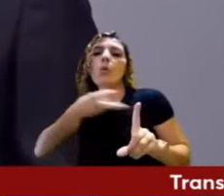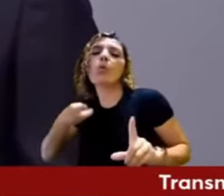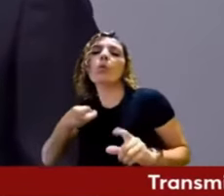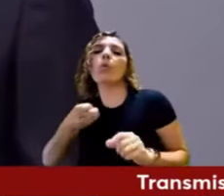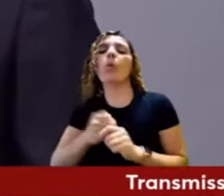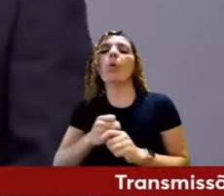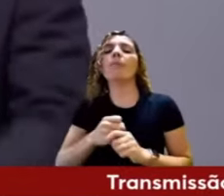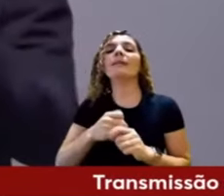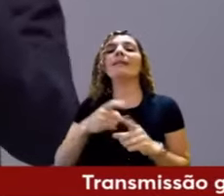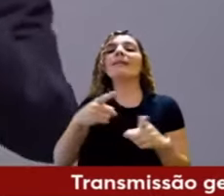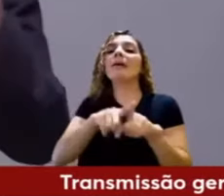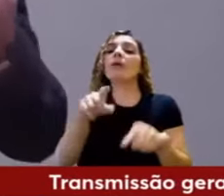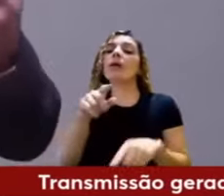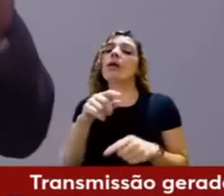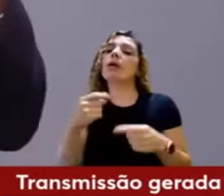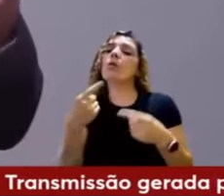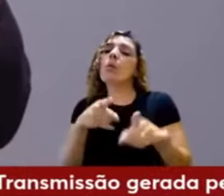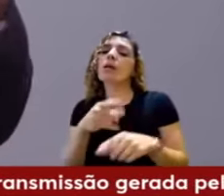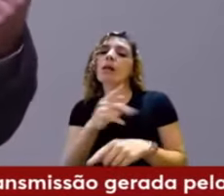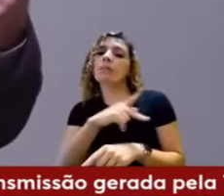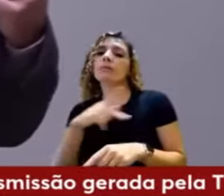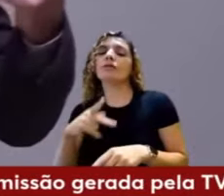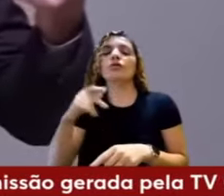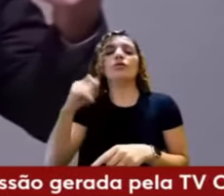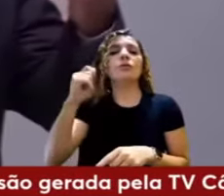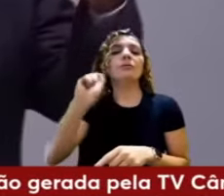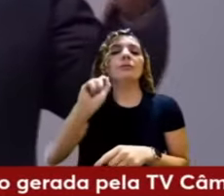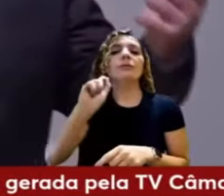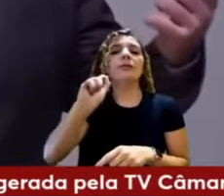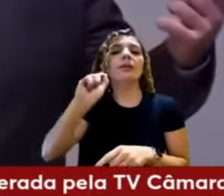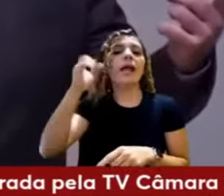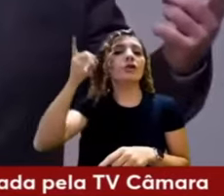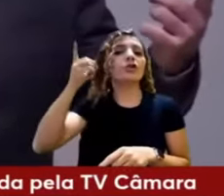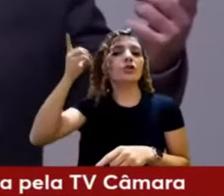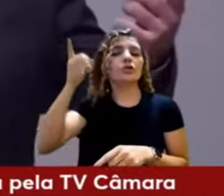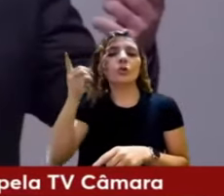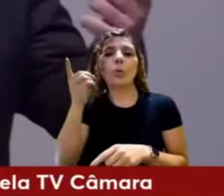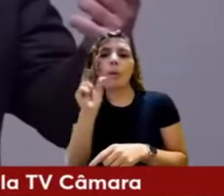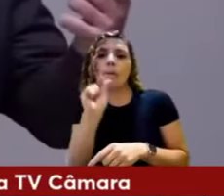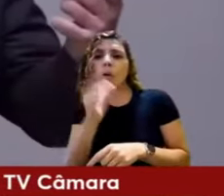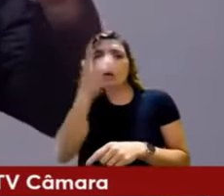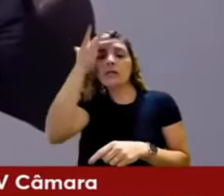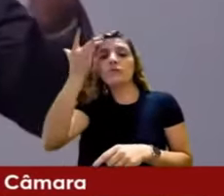Dilma, das poucas vozes que teve coragem nesse